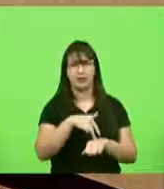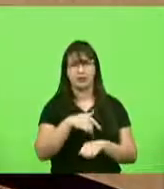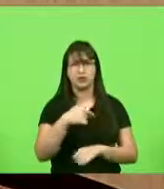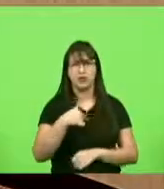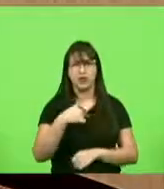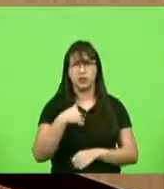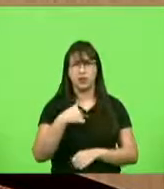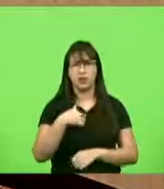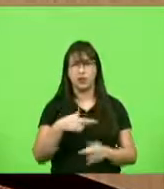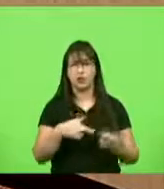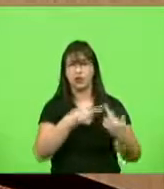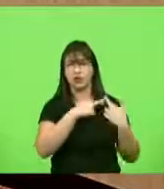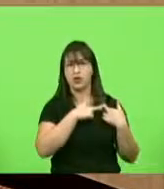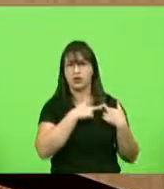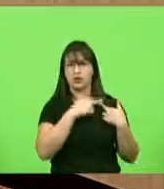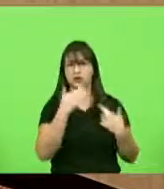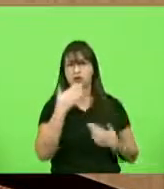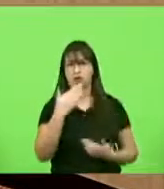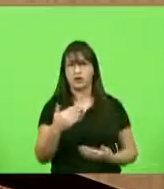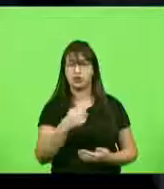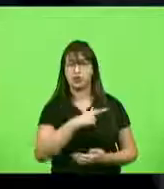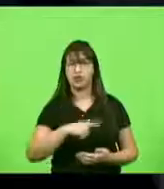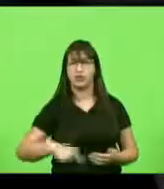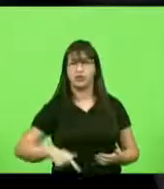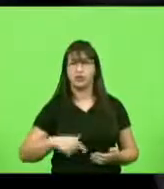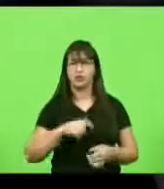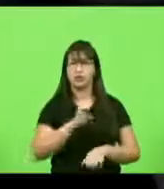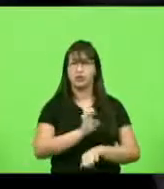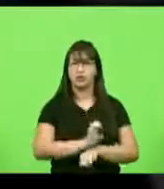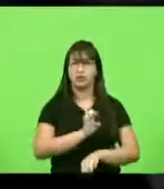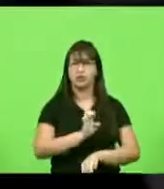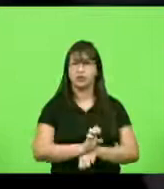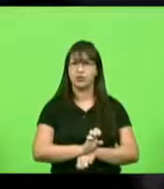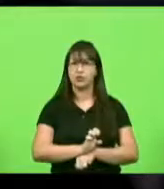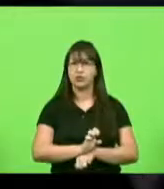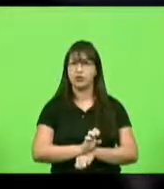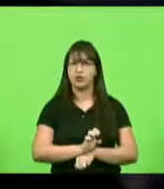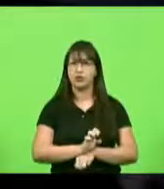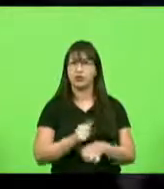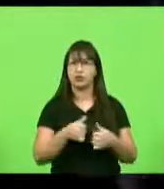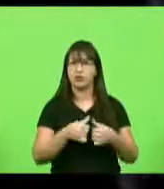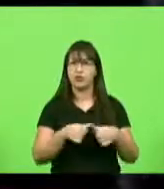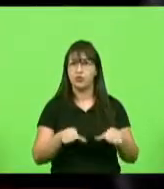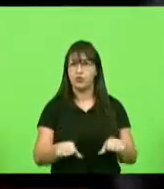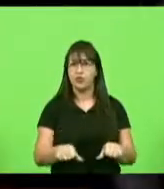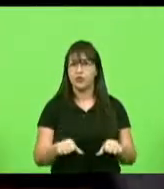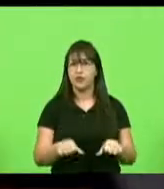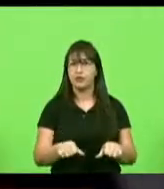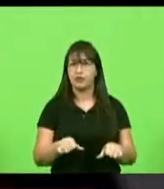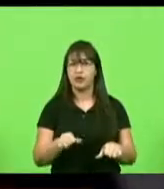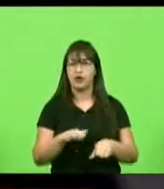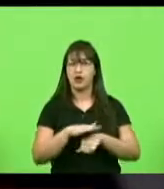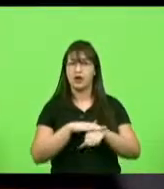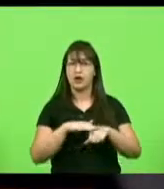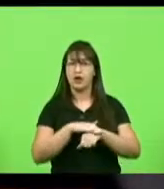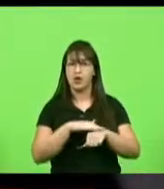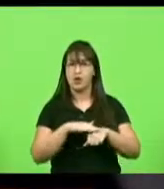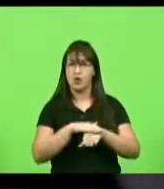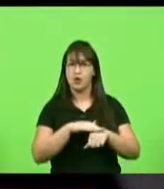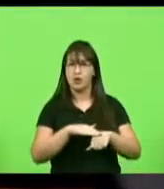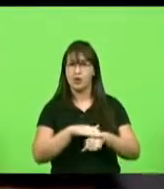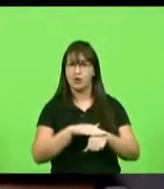autoria, apelando ao governo do Estado para que mantenha as conversas com